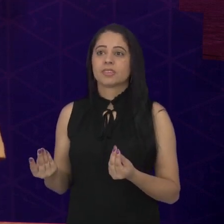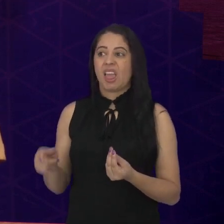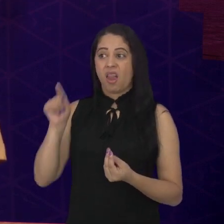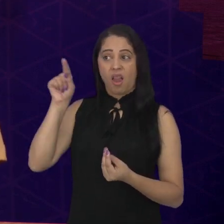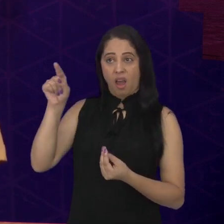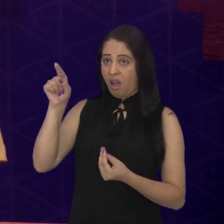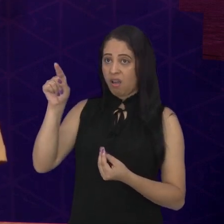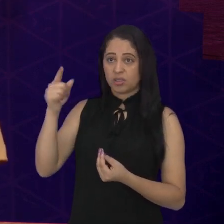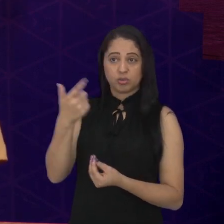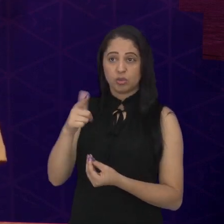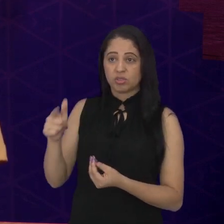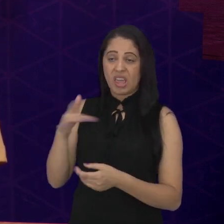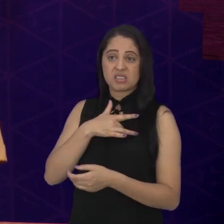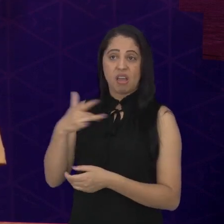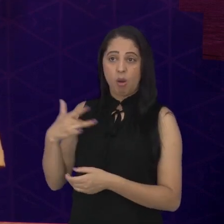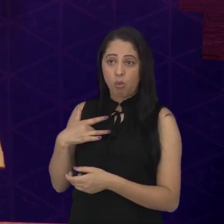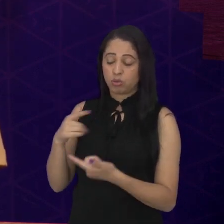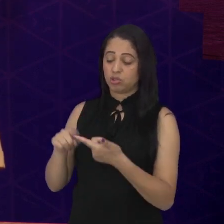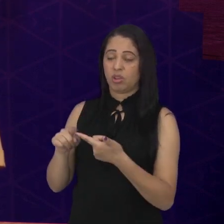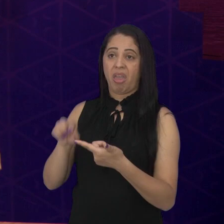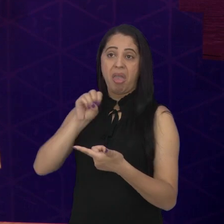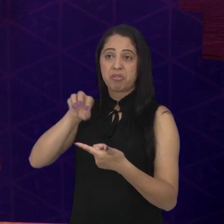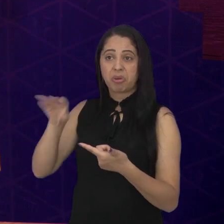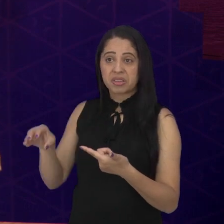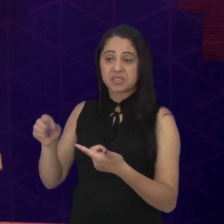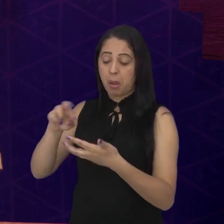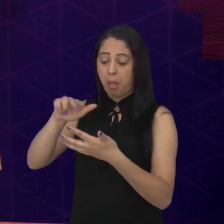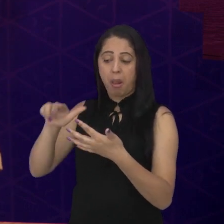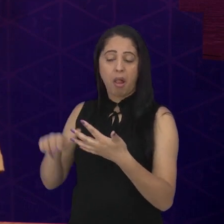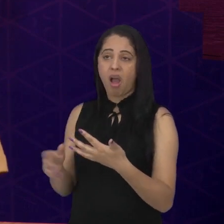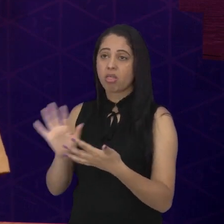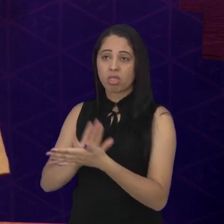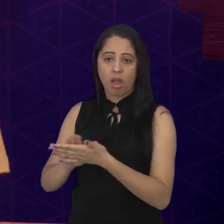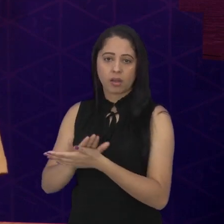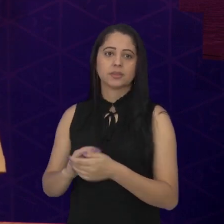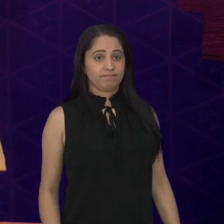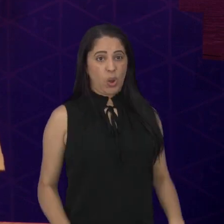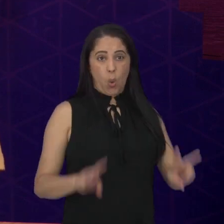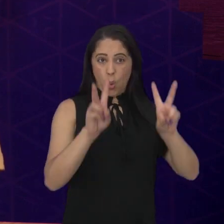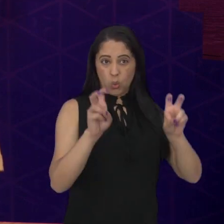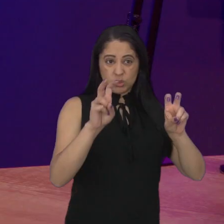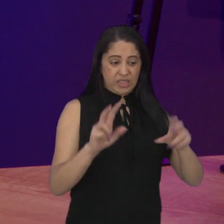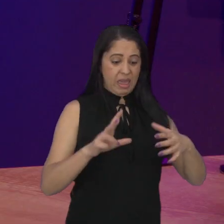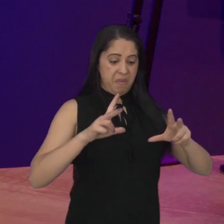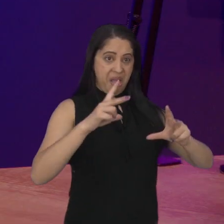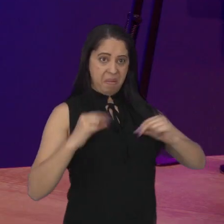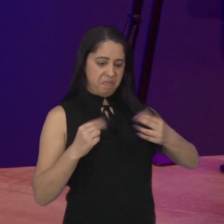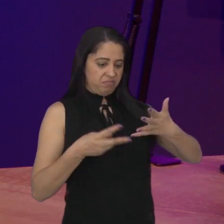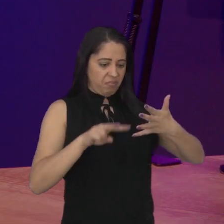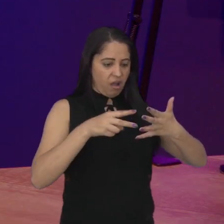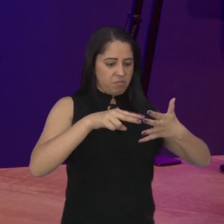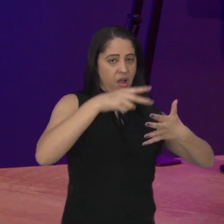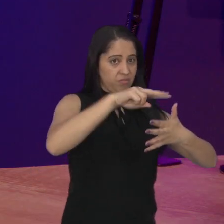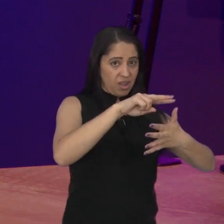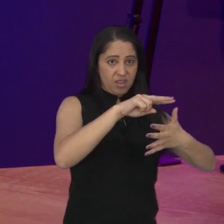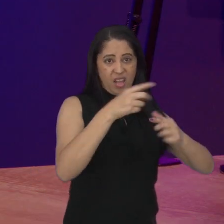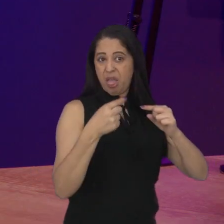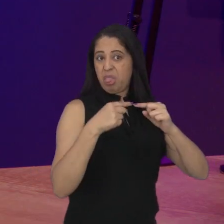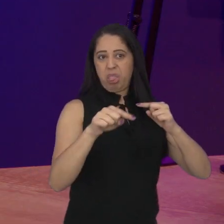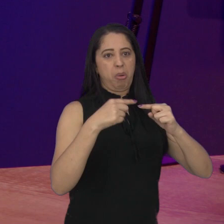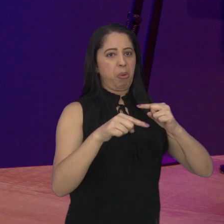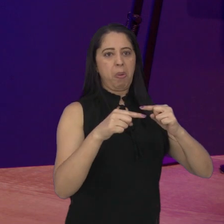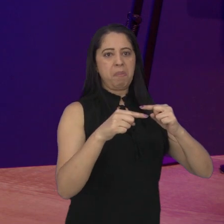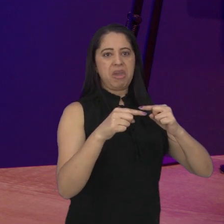é onde não chegam essas coisas. Uhum. É por isso que falar de meritocracia é tão complicado num país em que